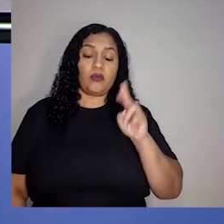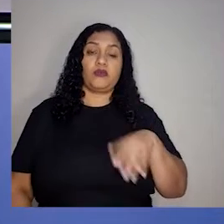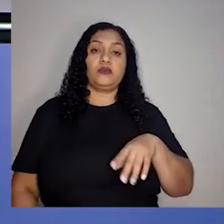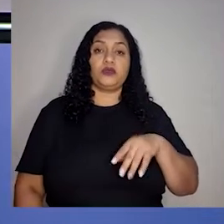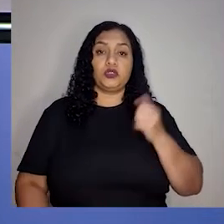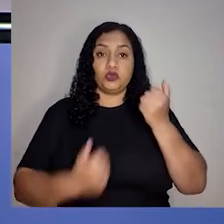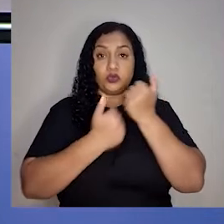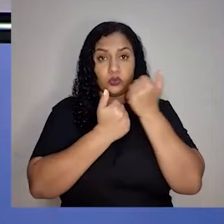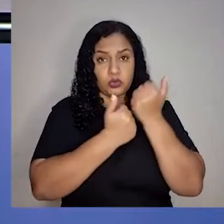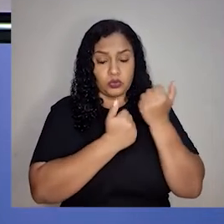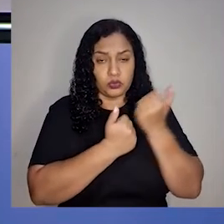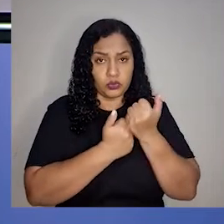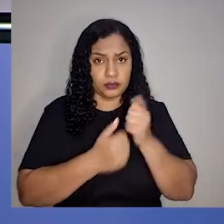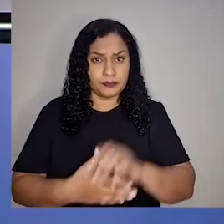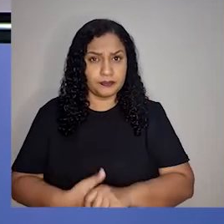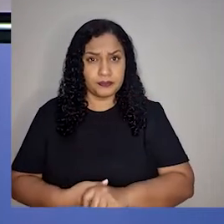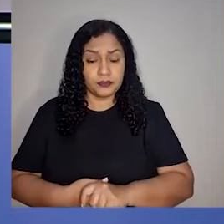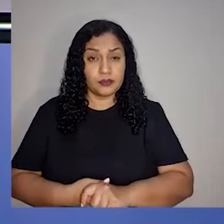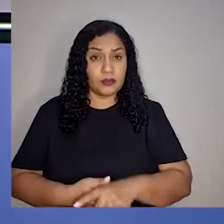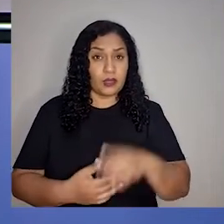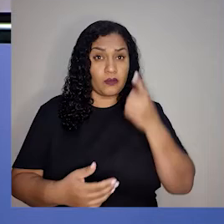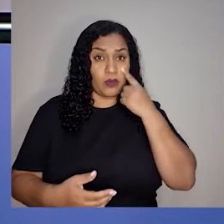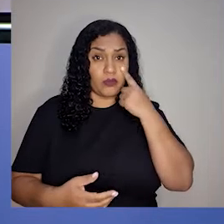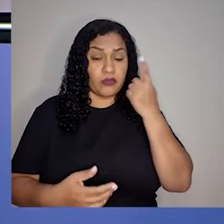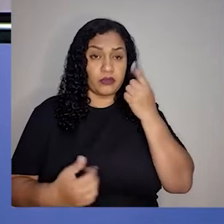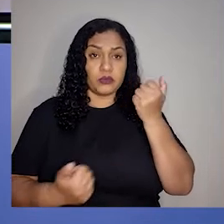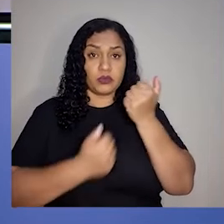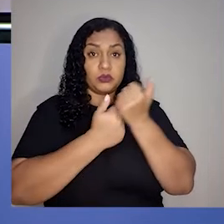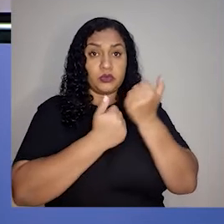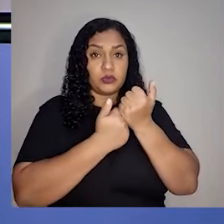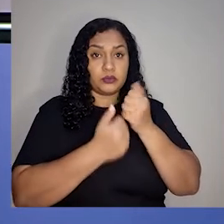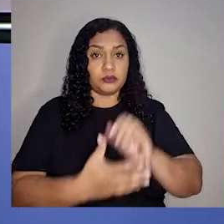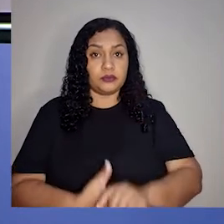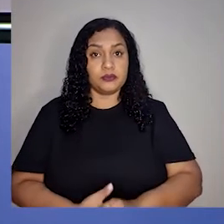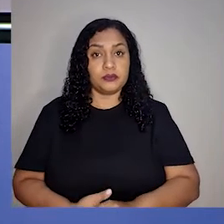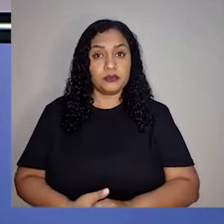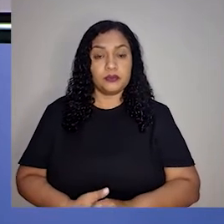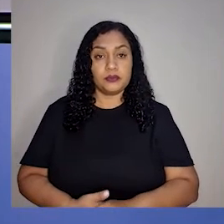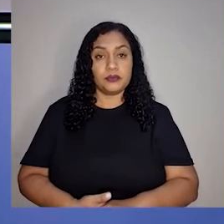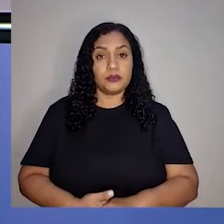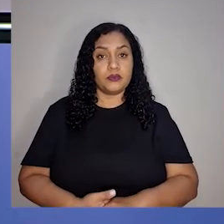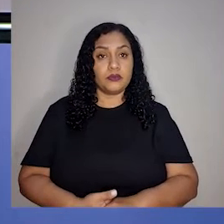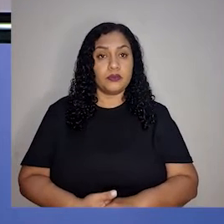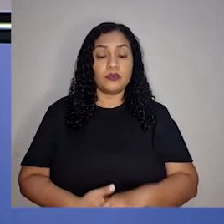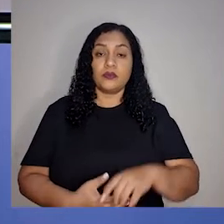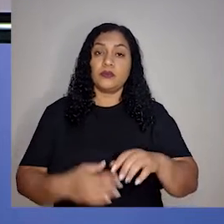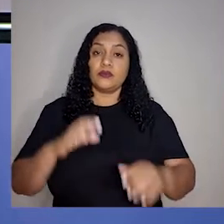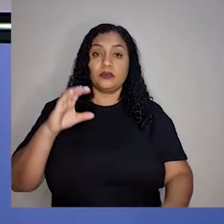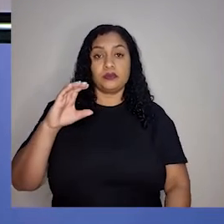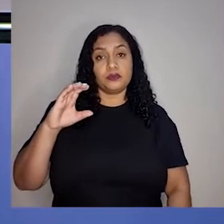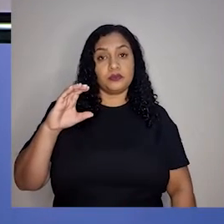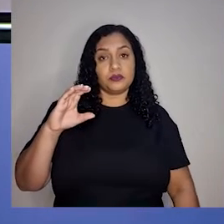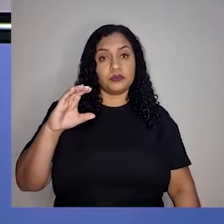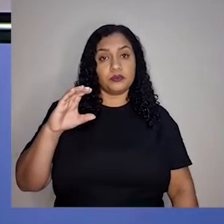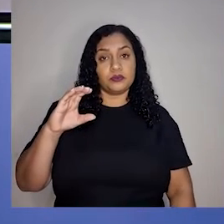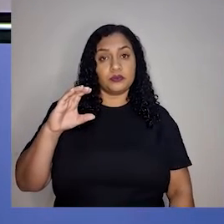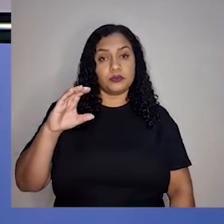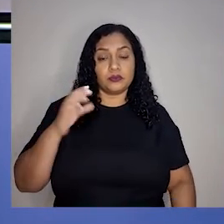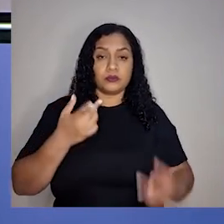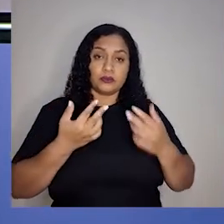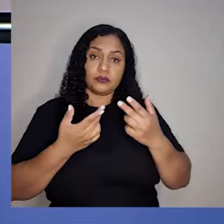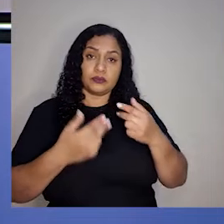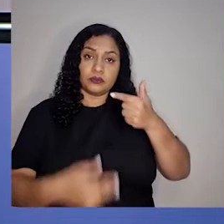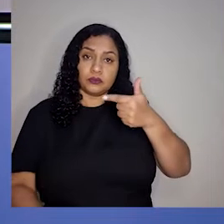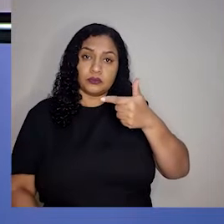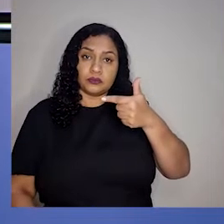na fórmula Então vamos substituir aqui na fórmula gente o capital é